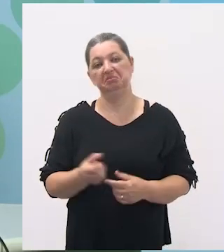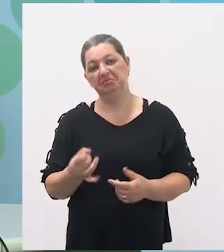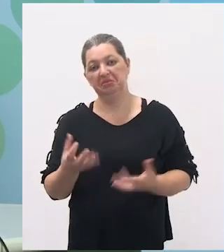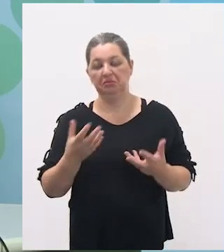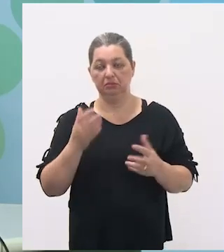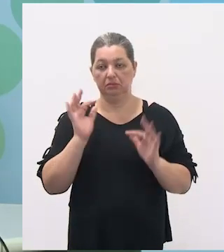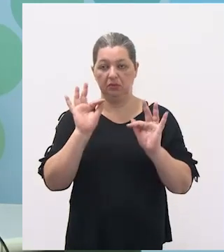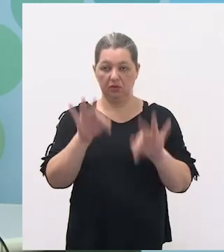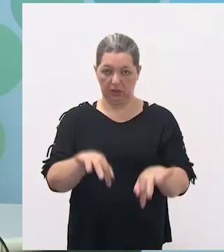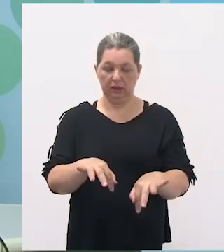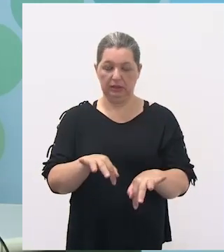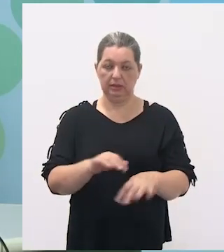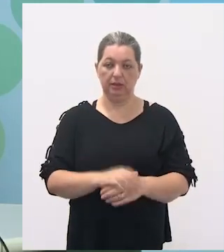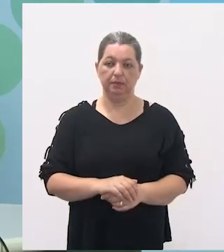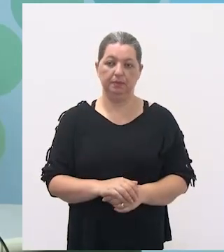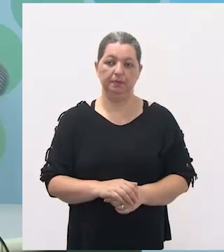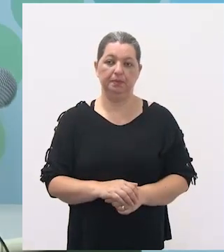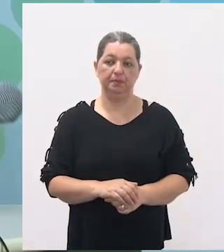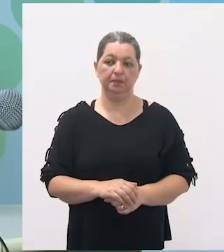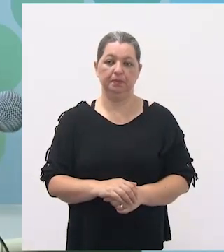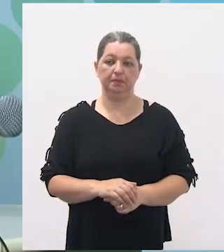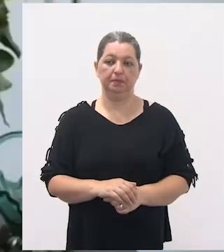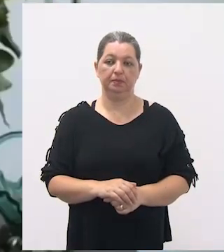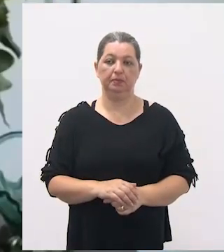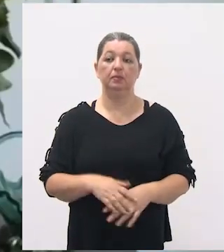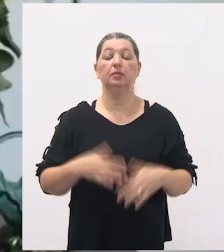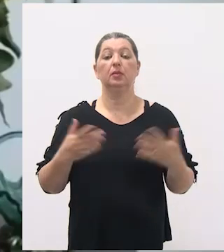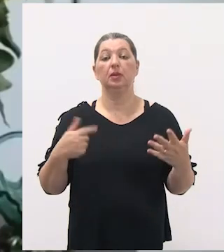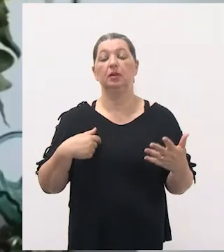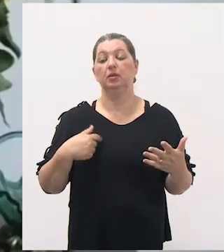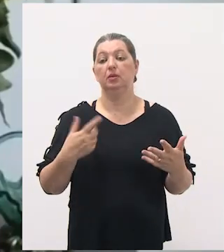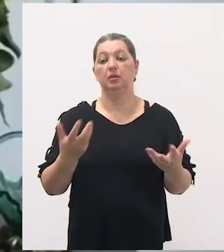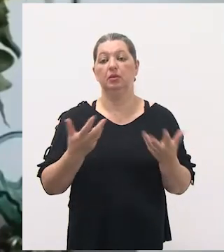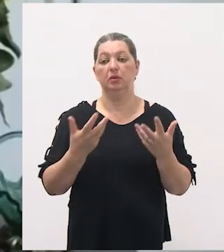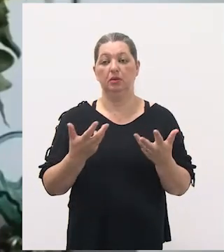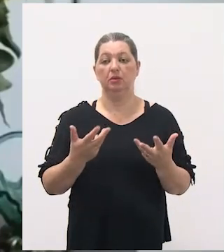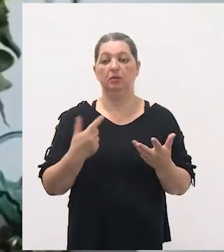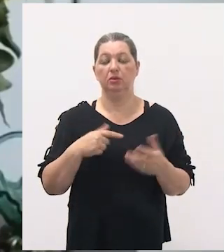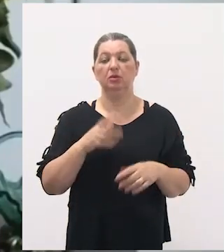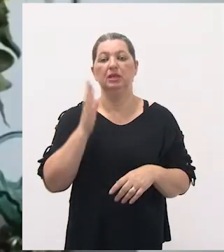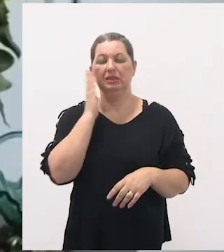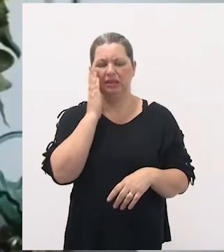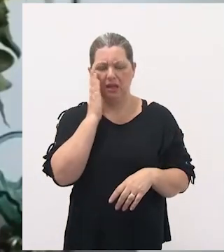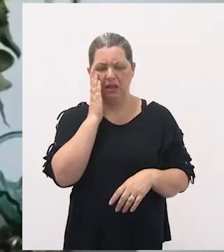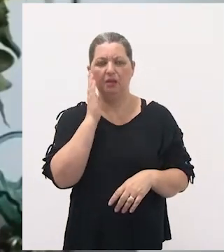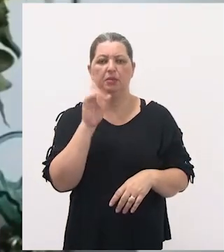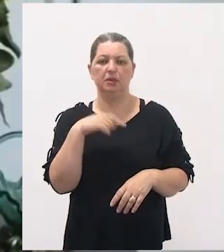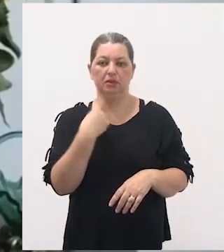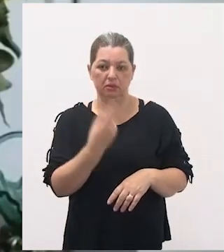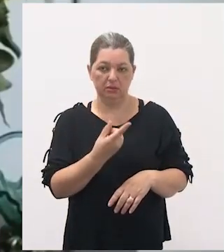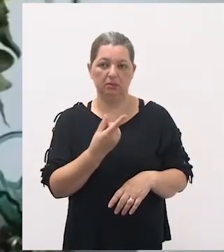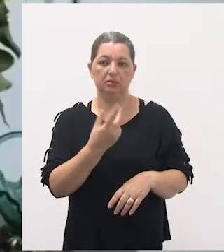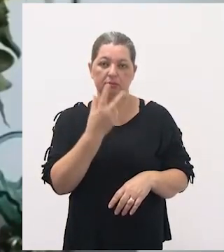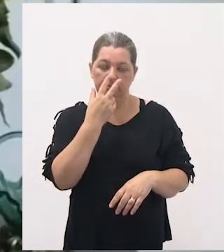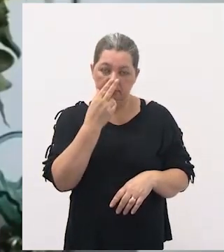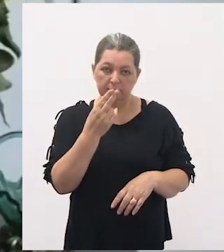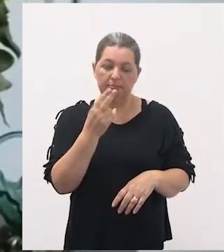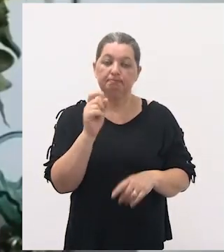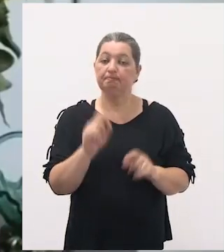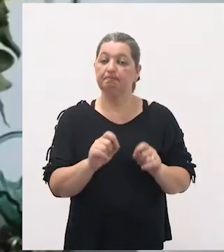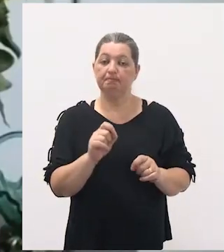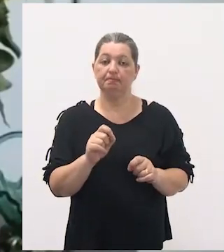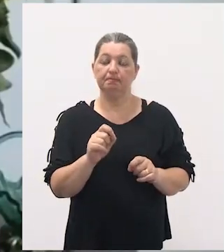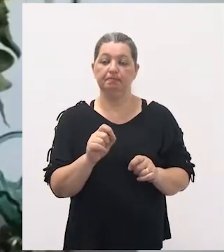Valéria Marques também. Então, eu gostaria justamente disso, a gente sabe, nós achamos muito